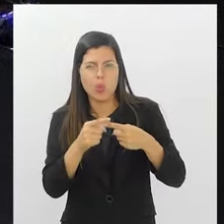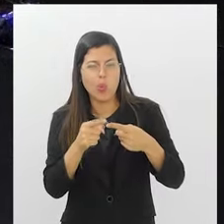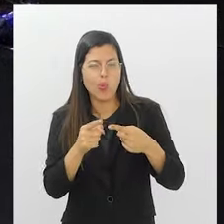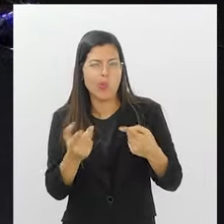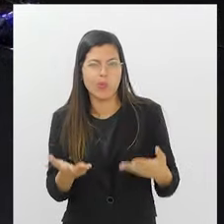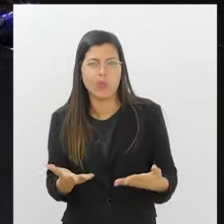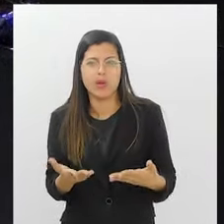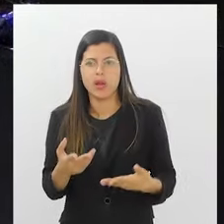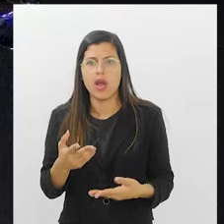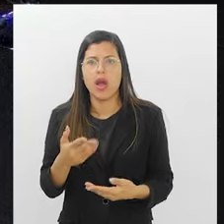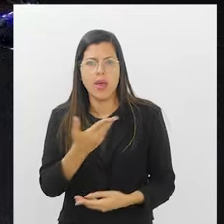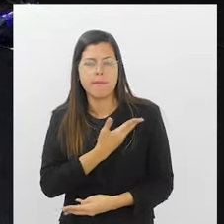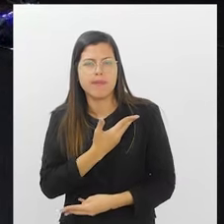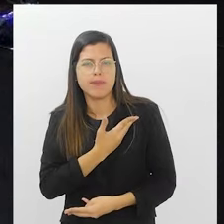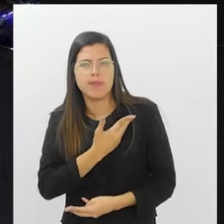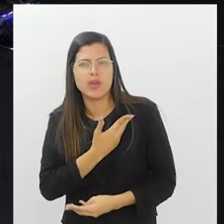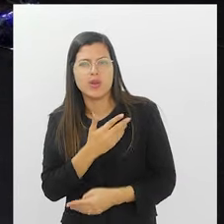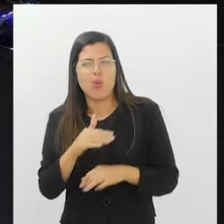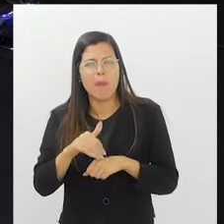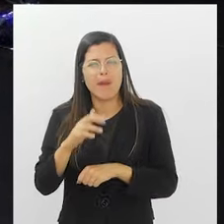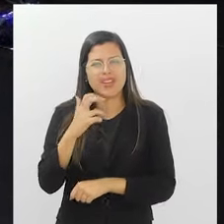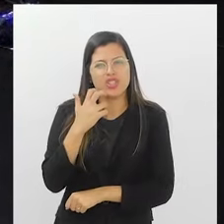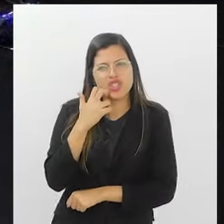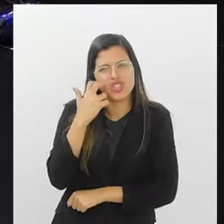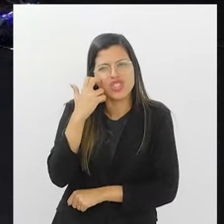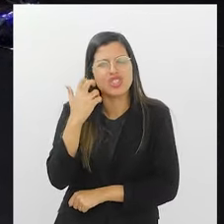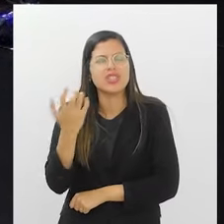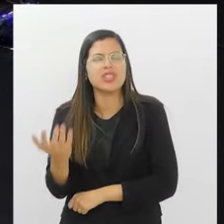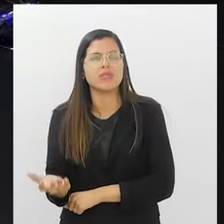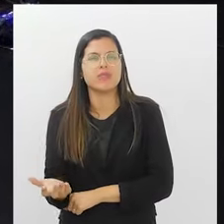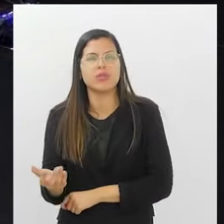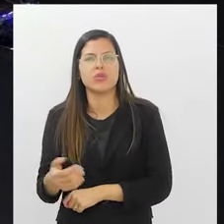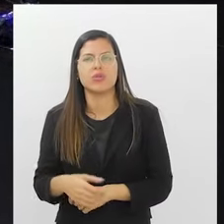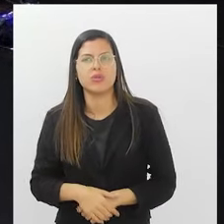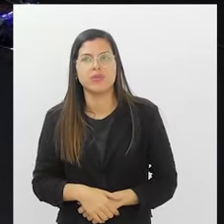é um pouco mais introspectivo, é um pouco mais